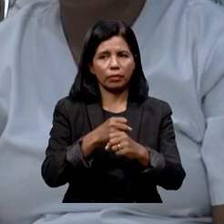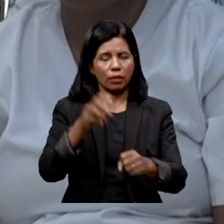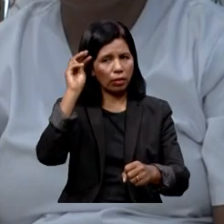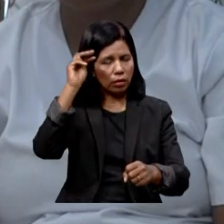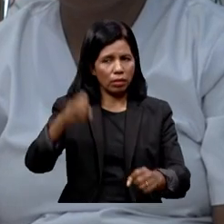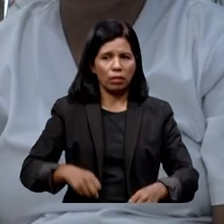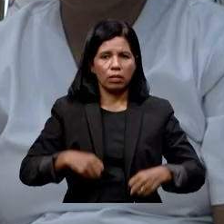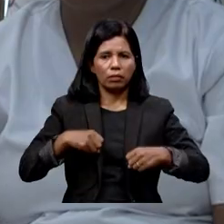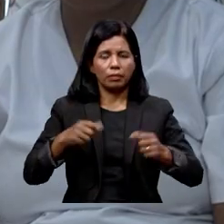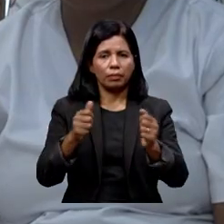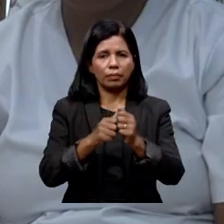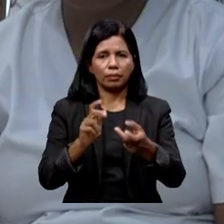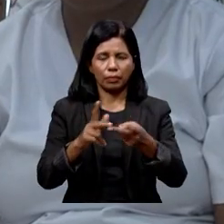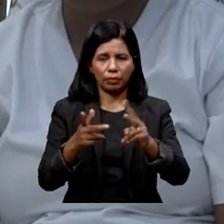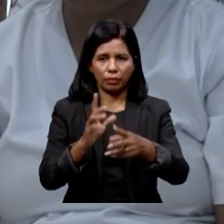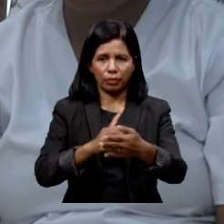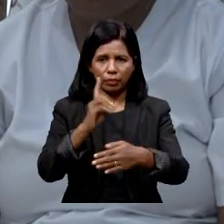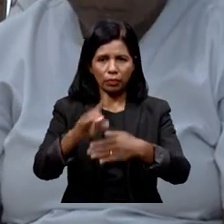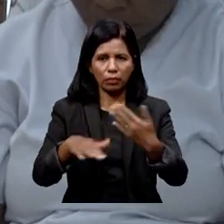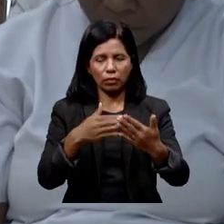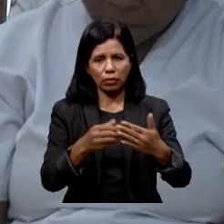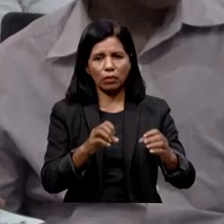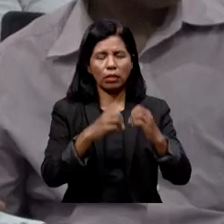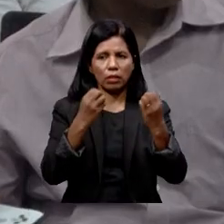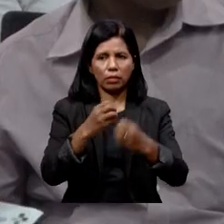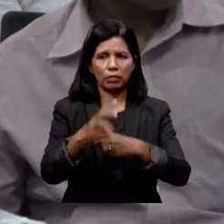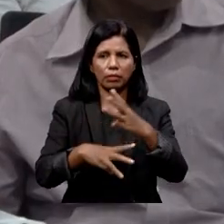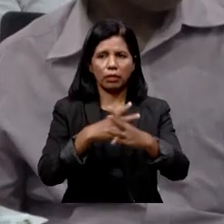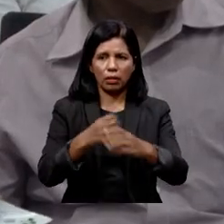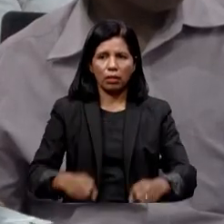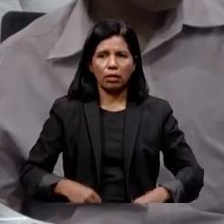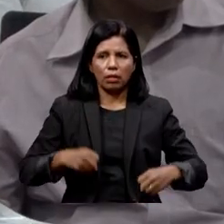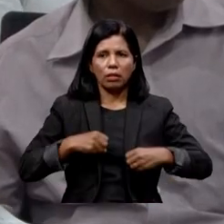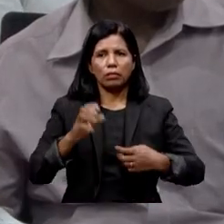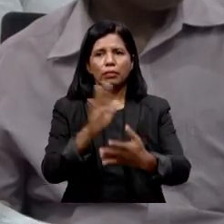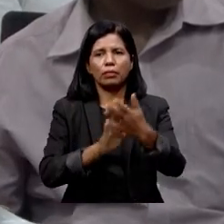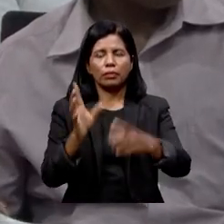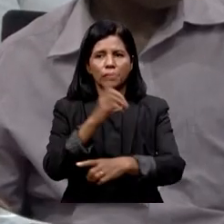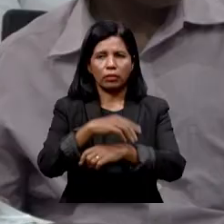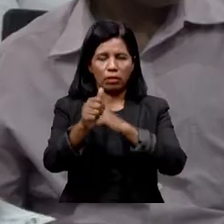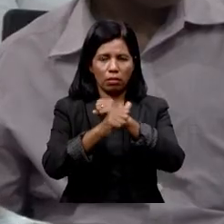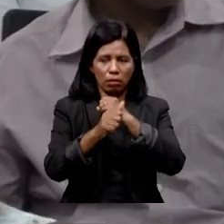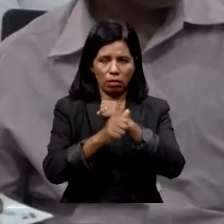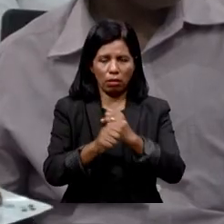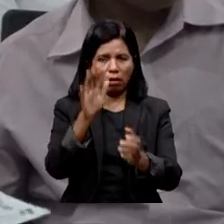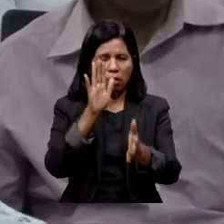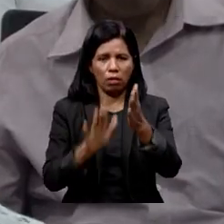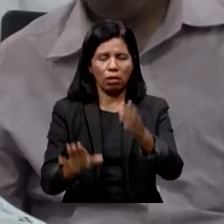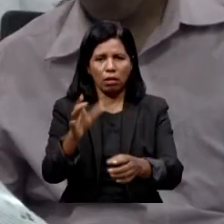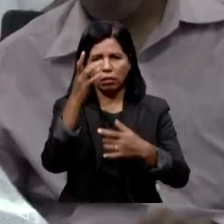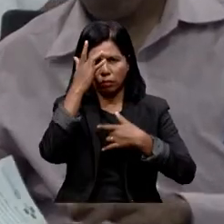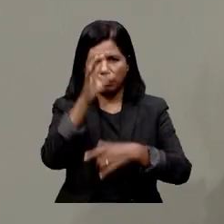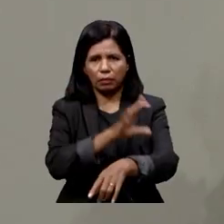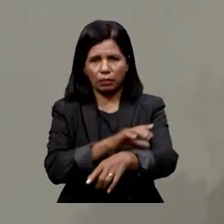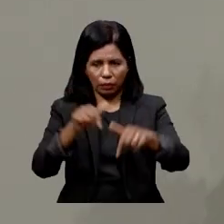Saúde hamuto co parceiro desenvolvimento sira, liu Organização Mundial Saúde comemora loron ação be eliminação cancro cervix e